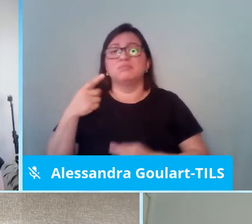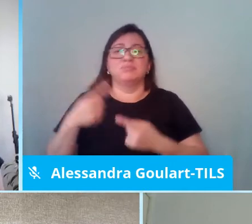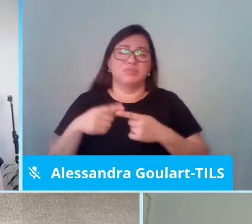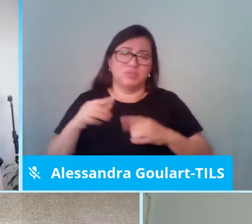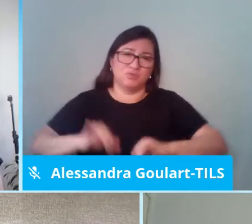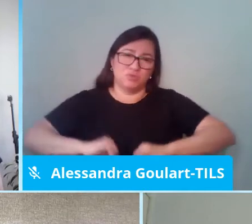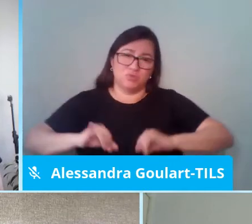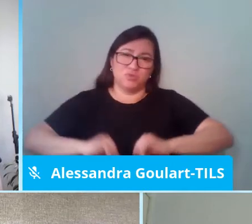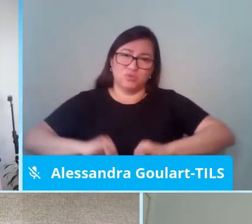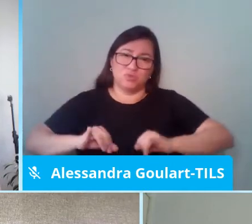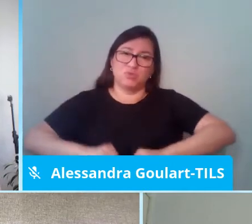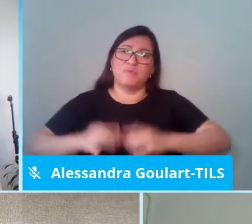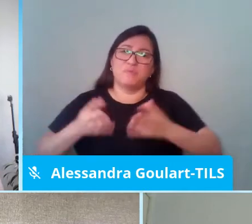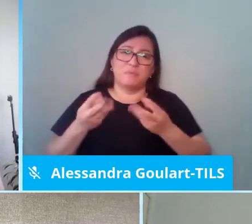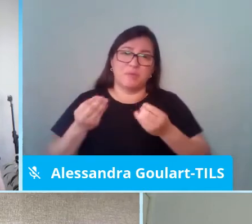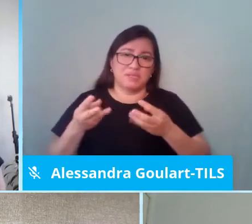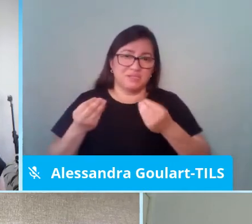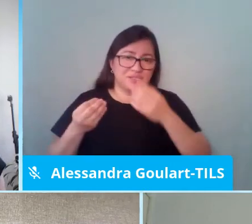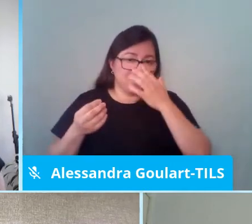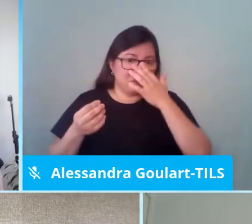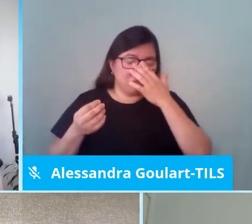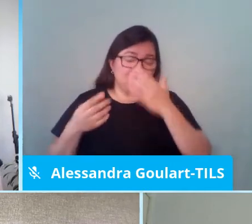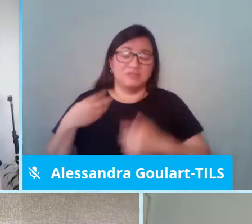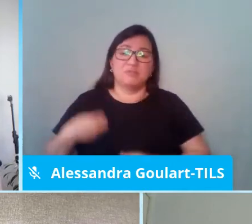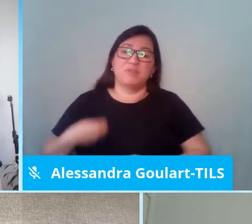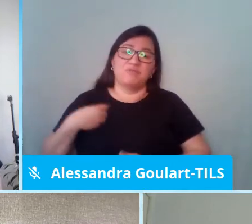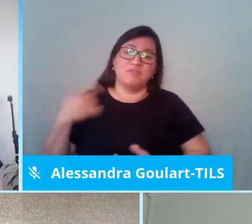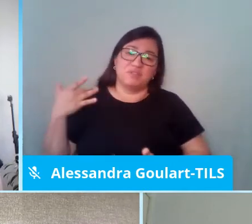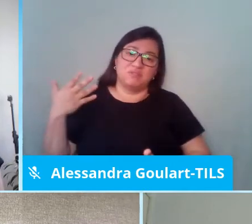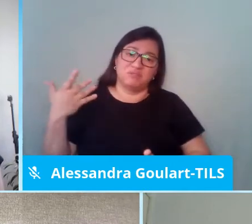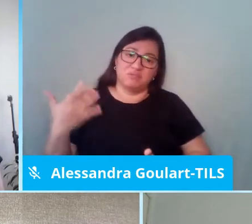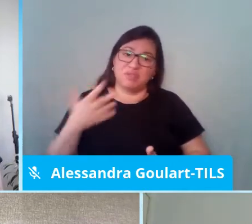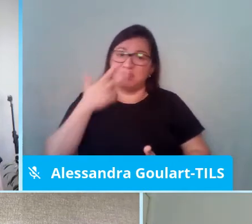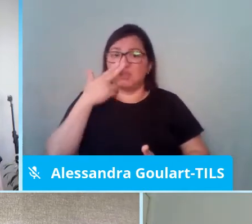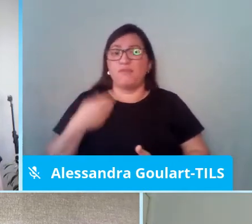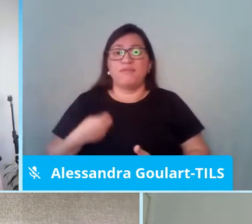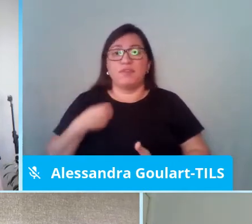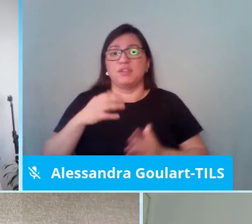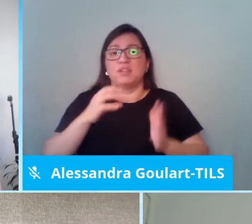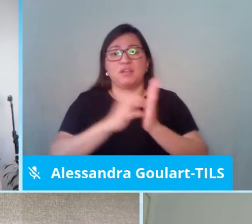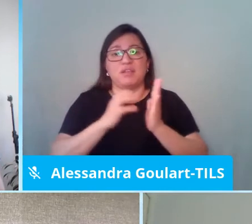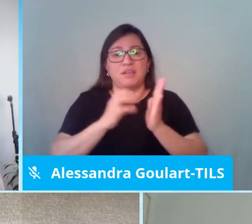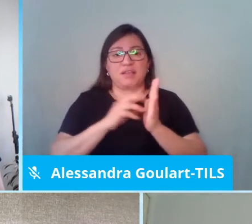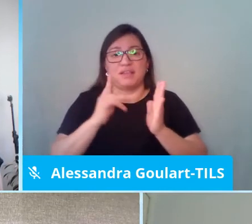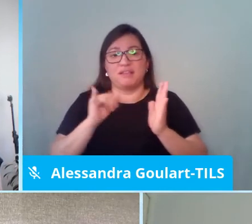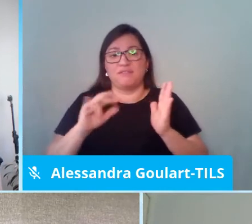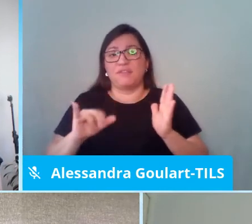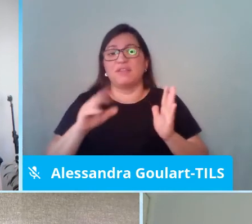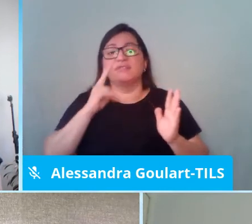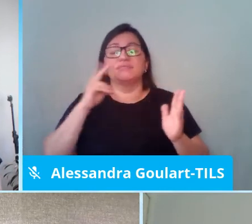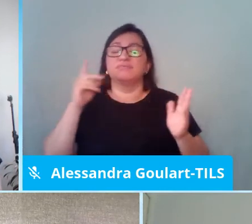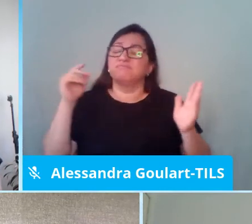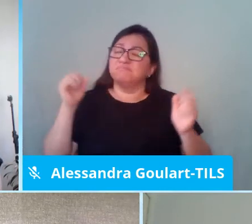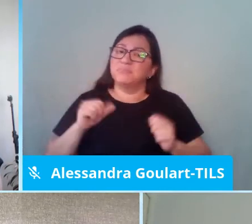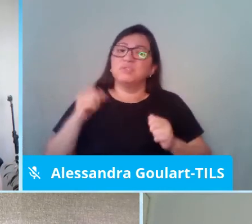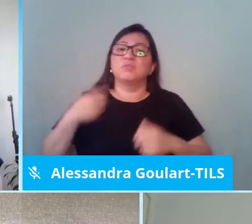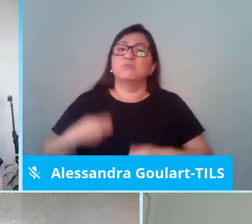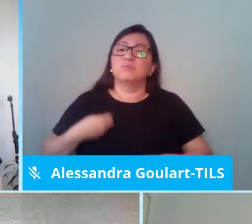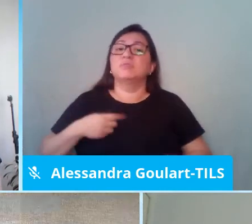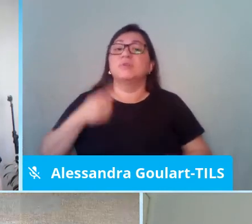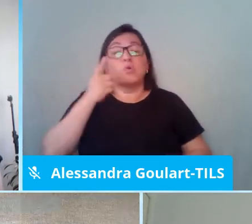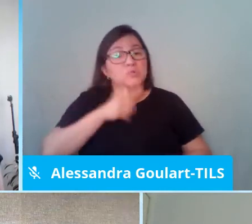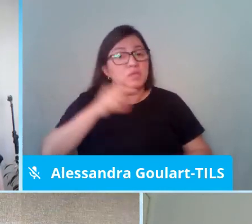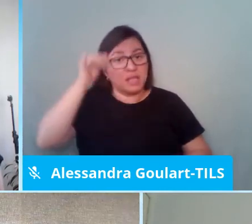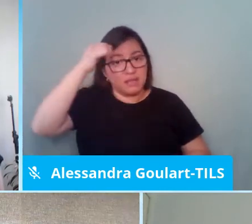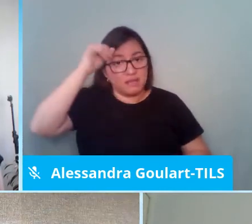da sífilis, um tratamento que é para o resto da vida no caso do HIV. Então, coisas que são absolutamente evitáveis, né?